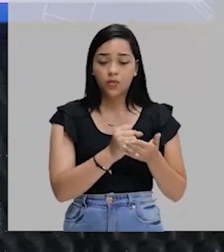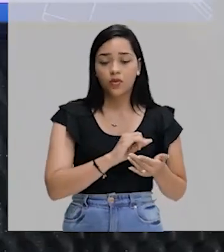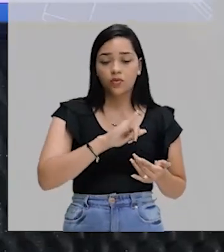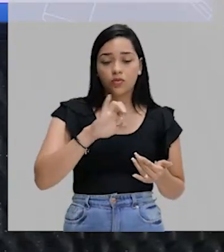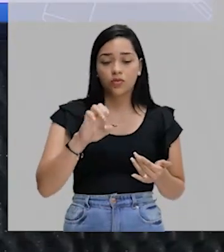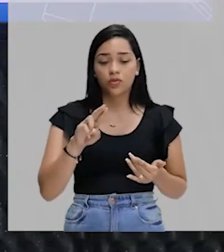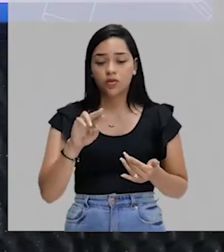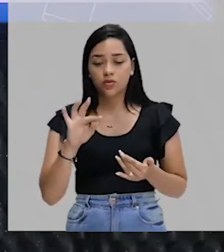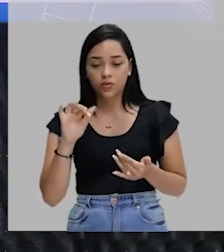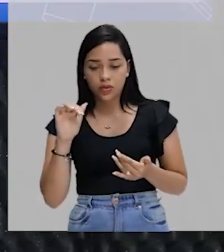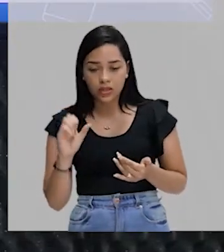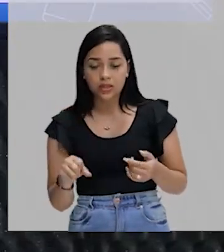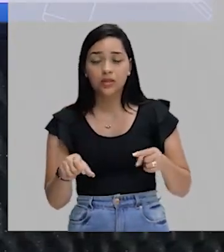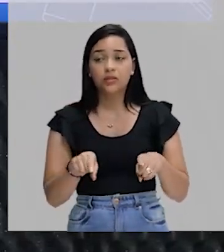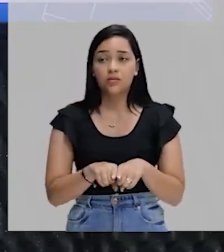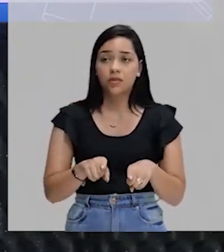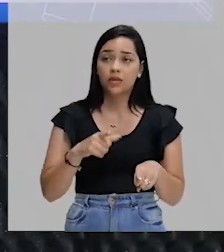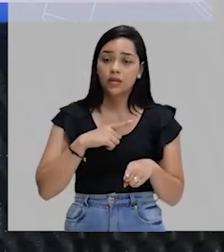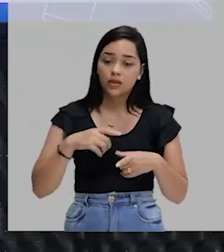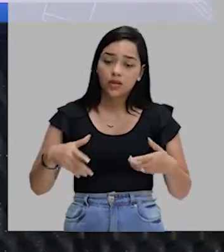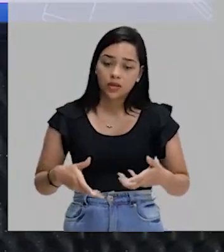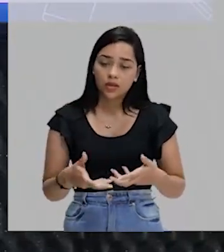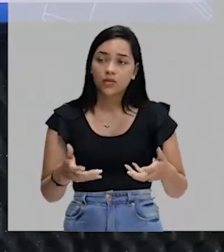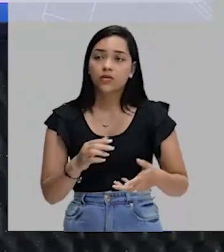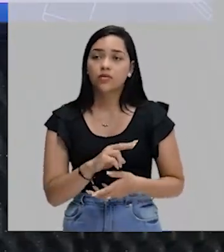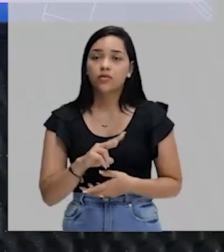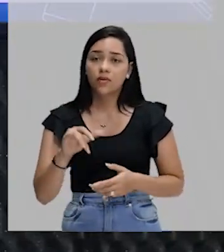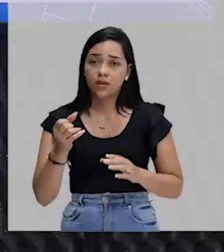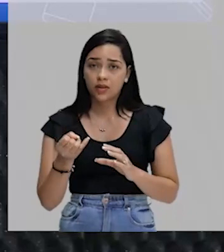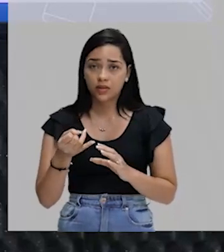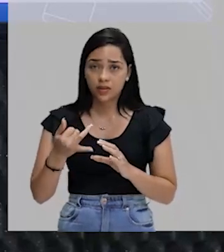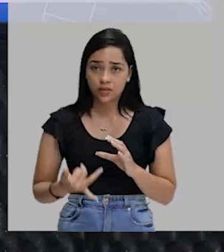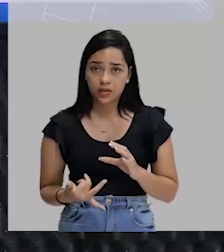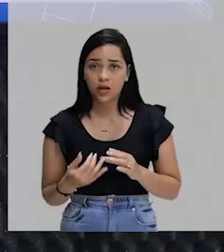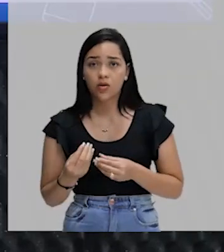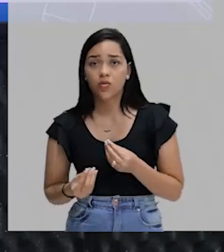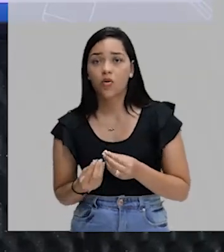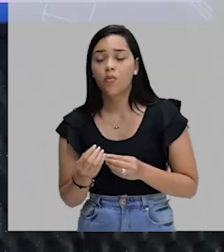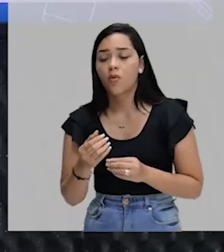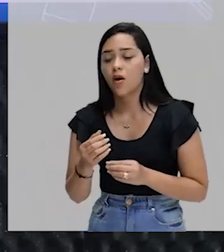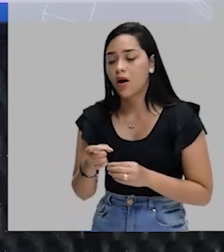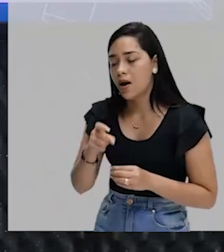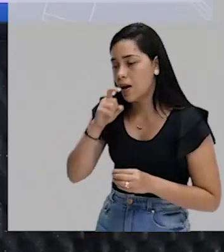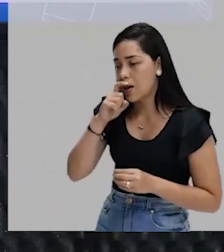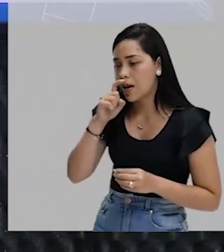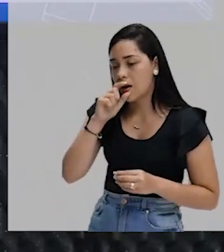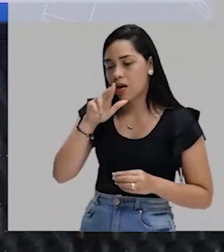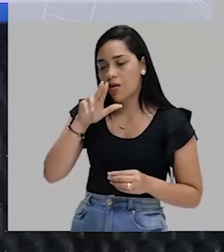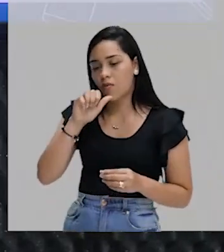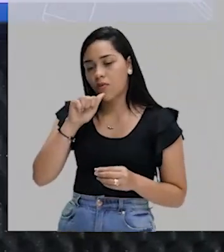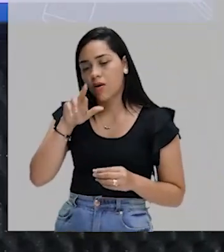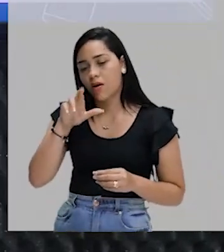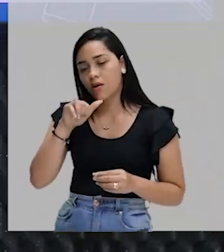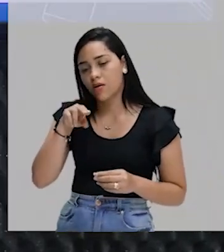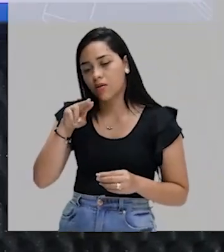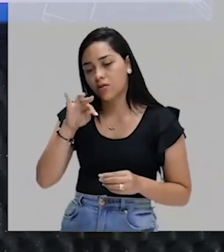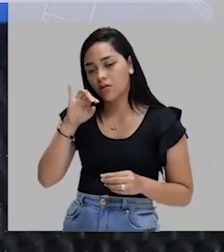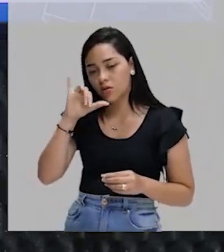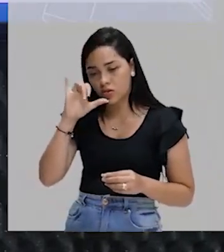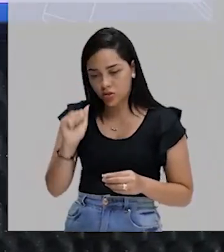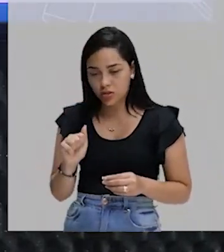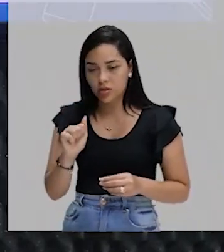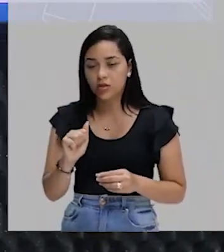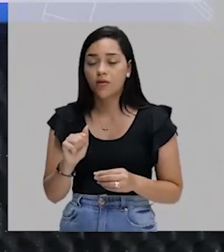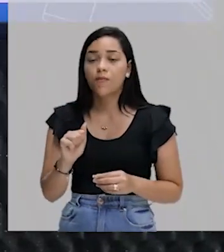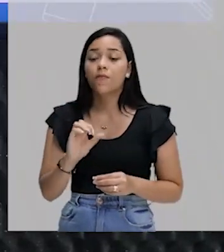jesuítas, tá? E essa reação vai se caracterizar como a Guerra Guaranítica, ou a Guerra dos Sete Povos das Missões. Ou